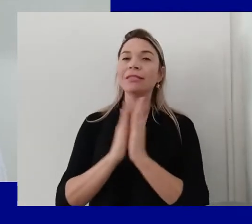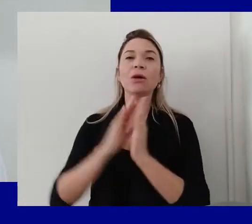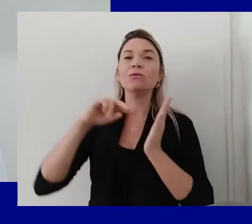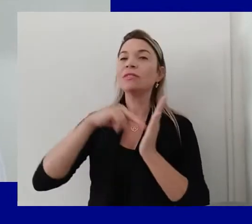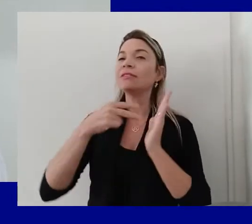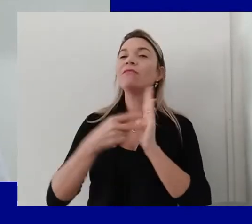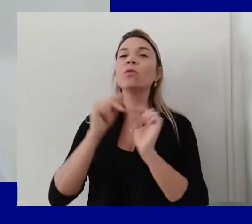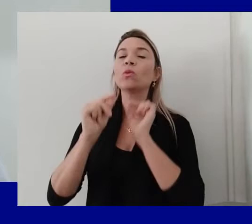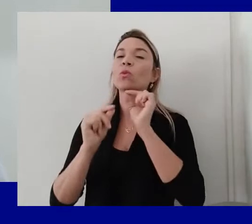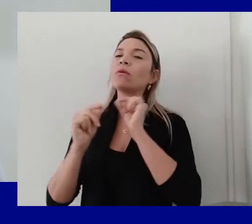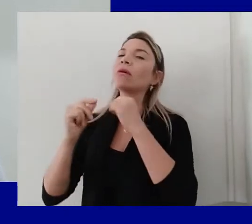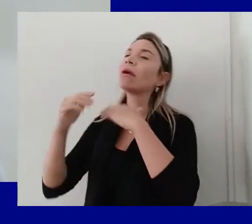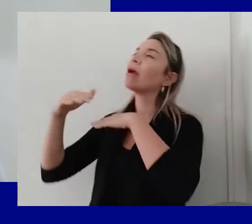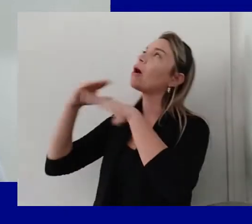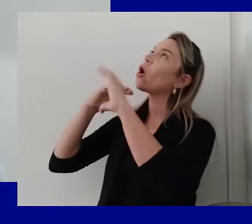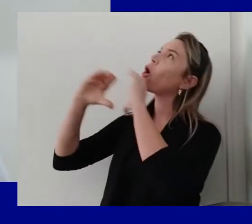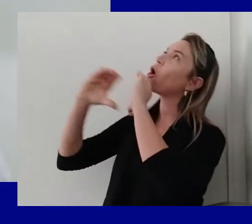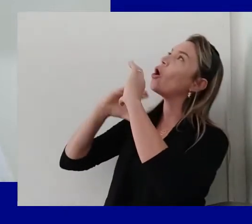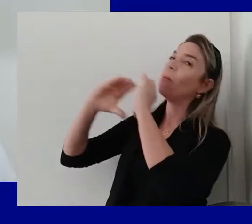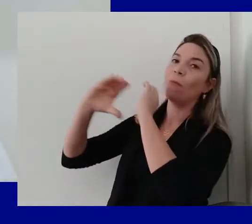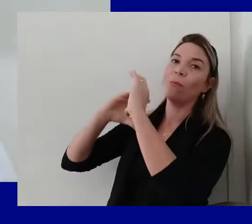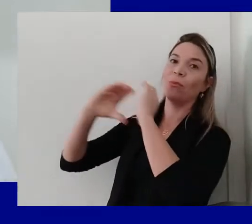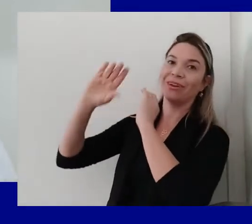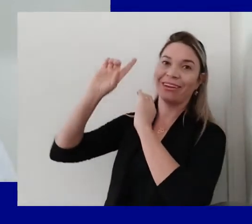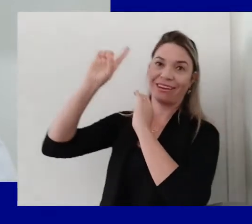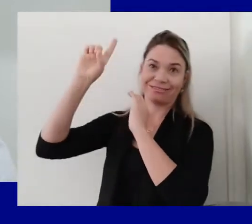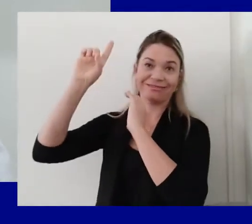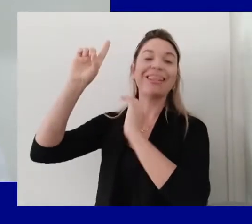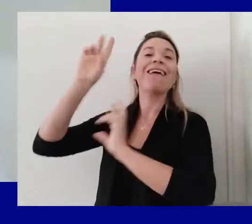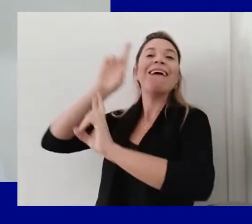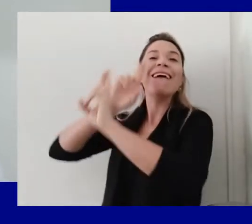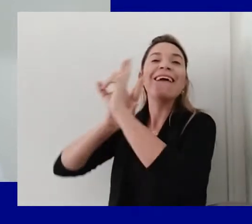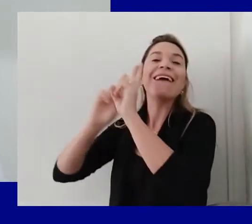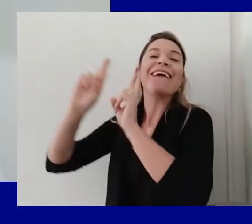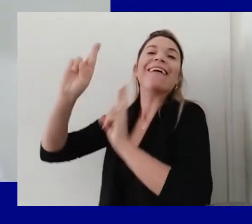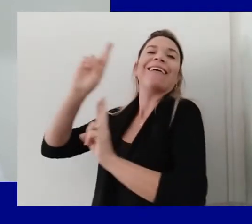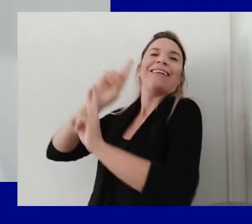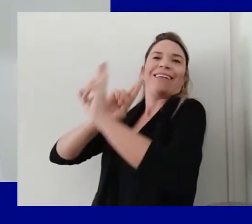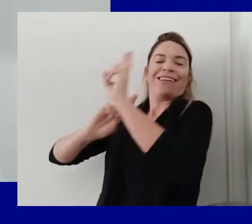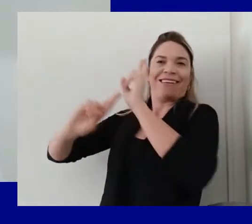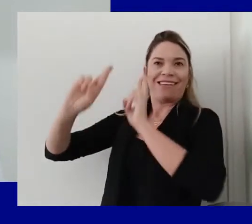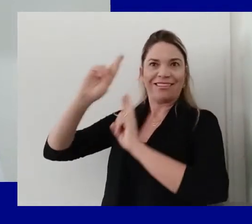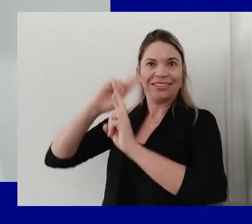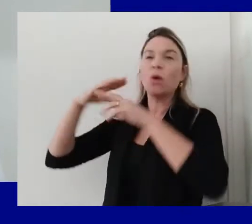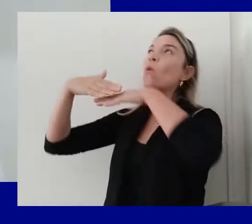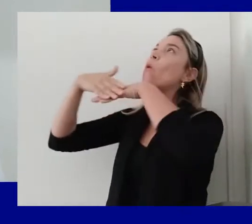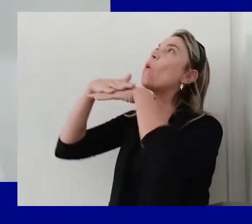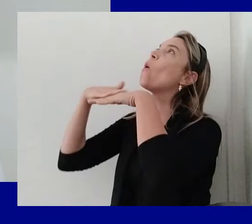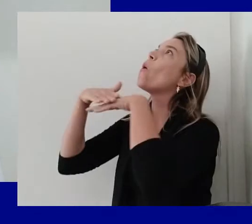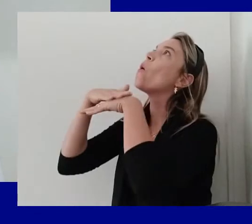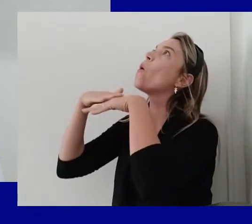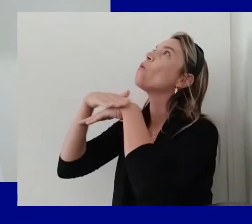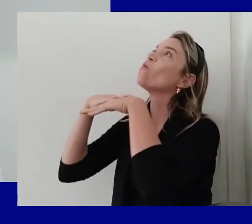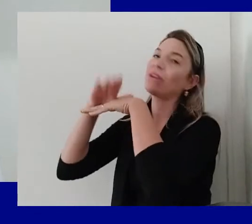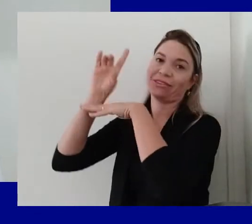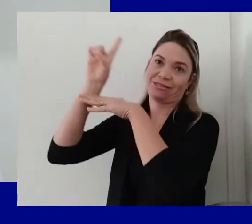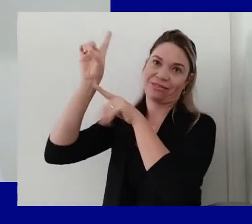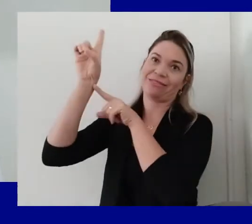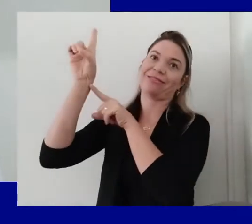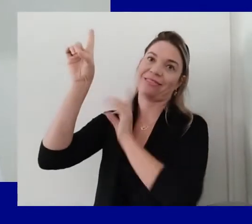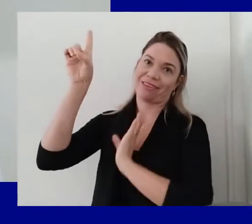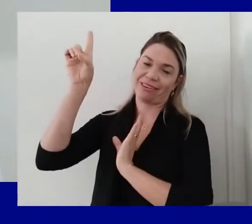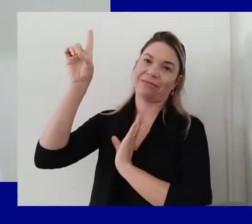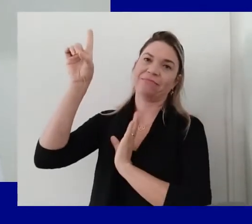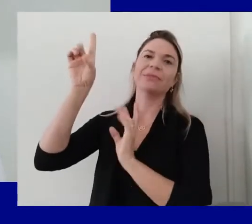Deus. A oração se dá no contexto de um relacionamento. A Bíblia chama esse relacionamento de